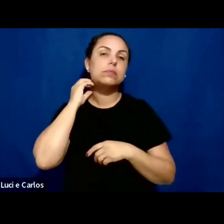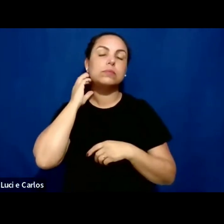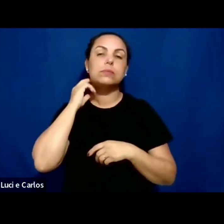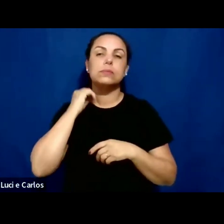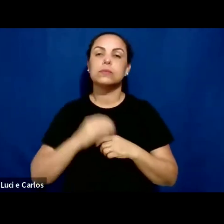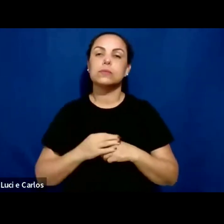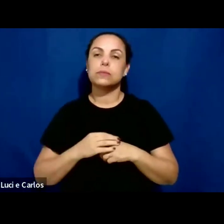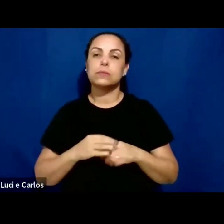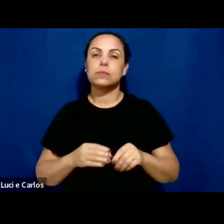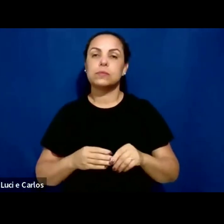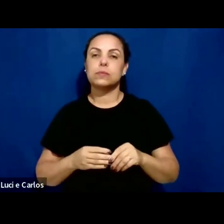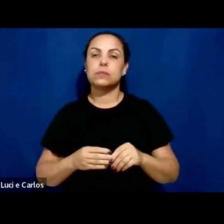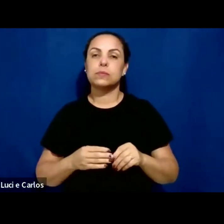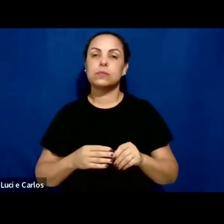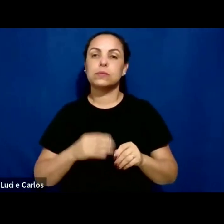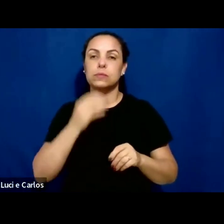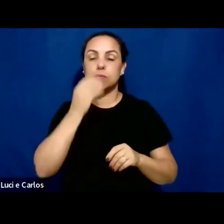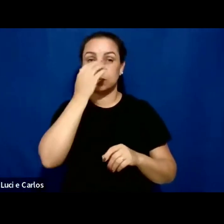que